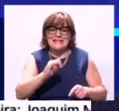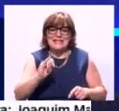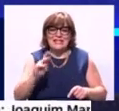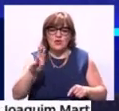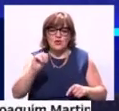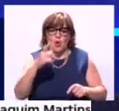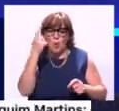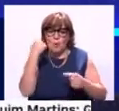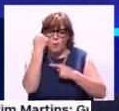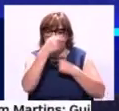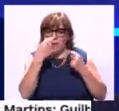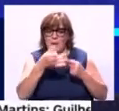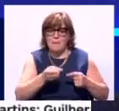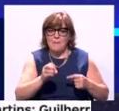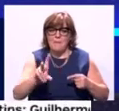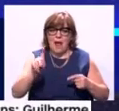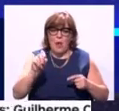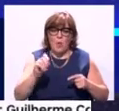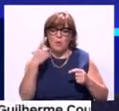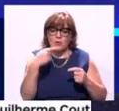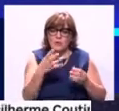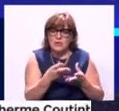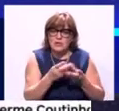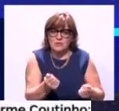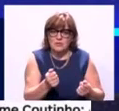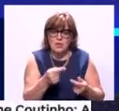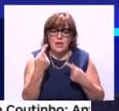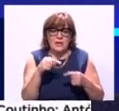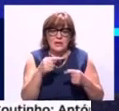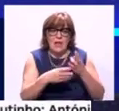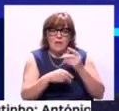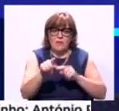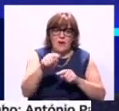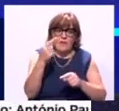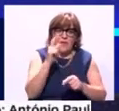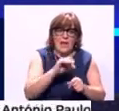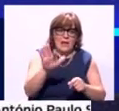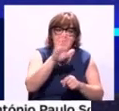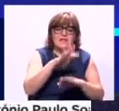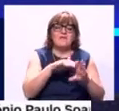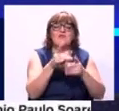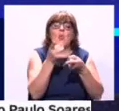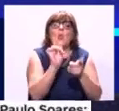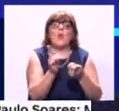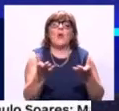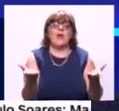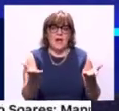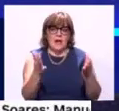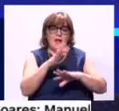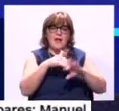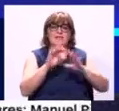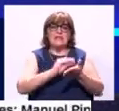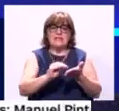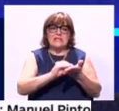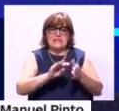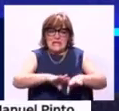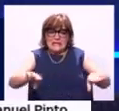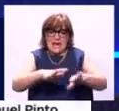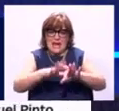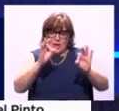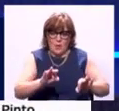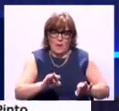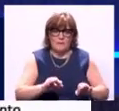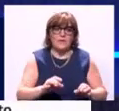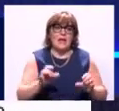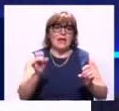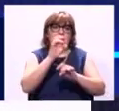Uma figura, Paulo Gonçalves, que desapareceu misteriosamente, e a gente vê as imagens dele lá. Estava a fazer o quê? A fazer de secretária? O campeonato começa a